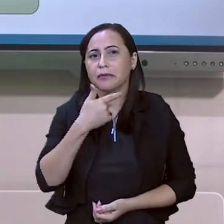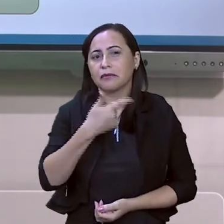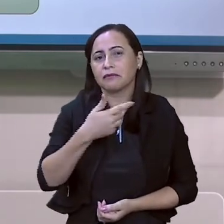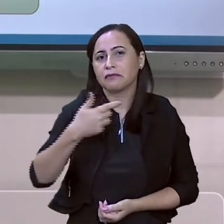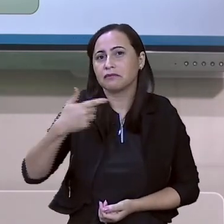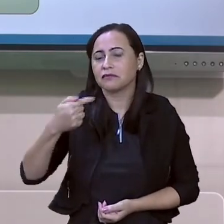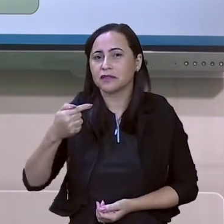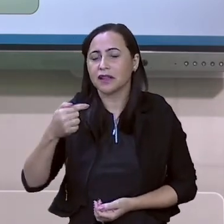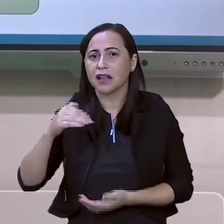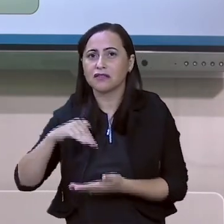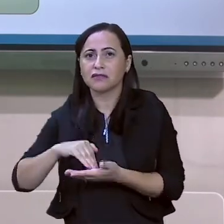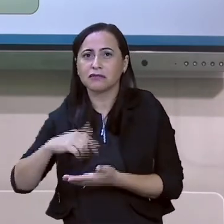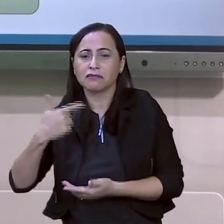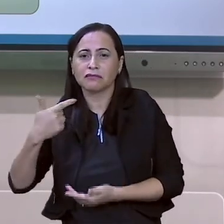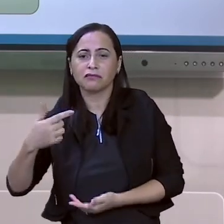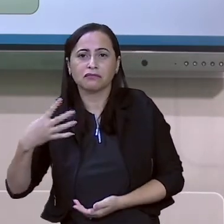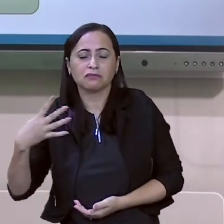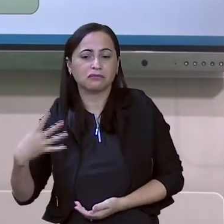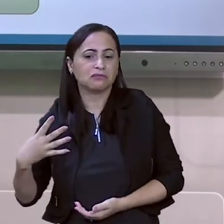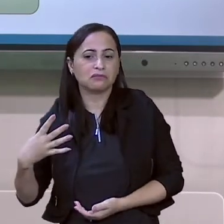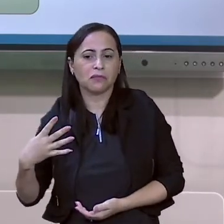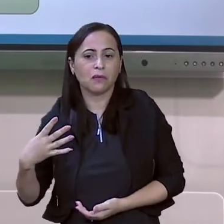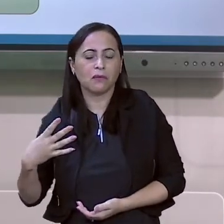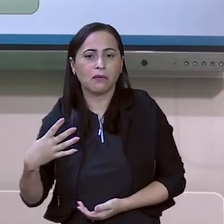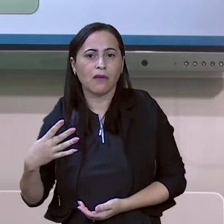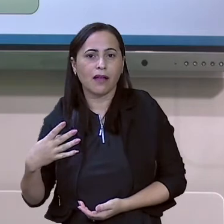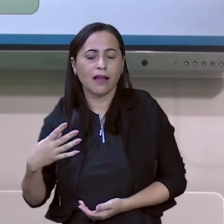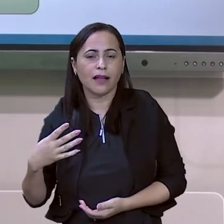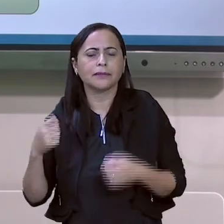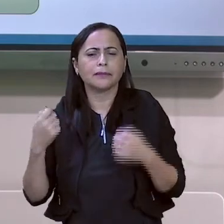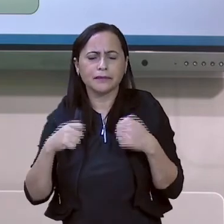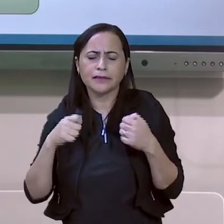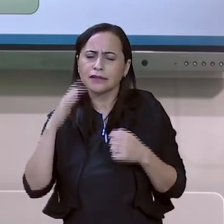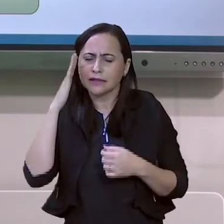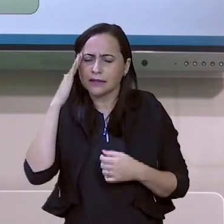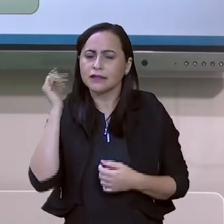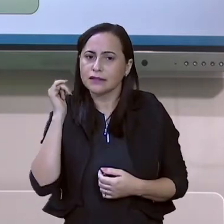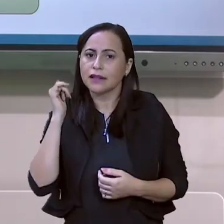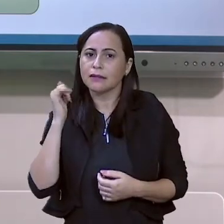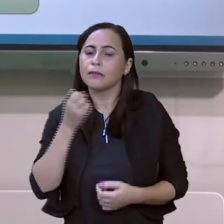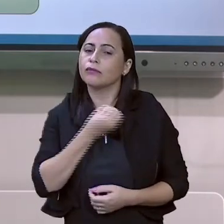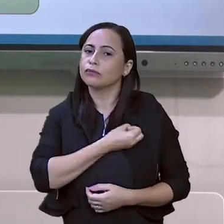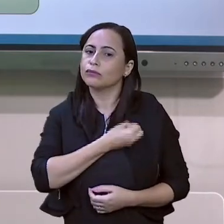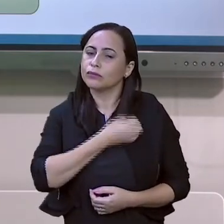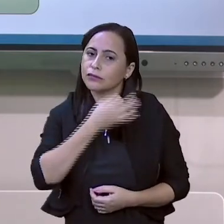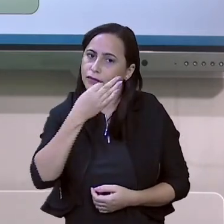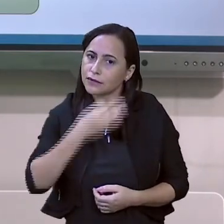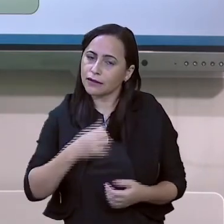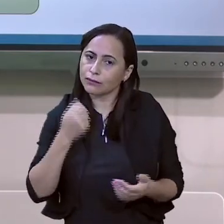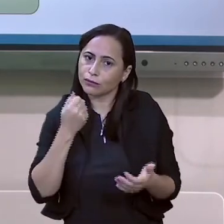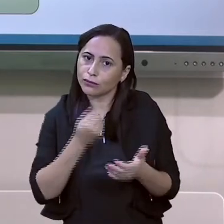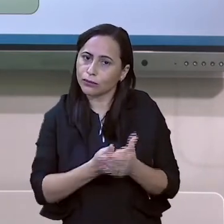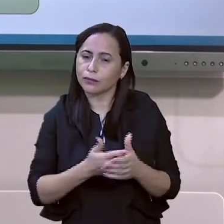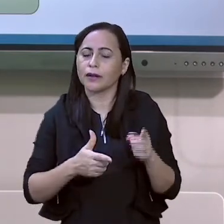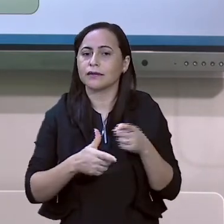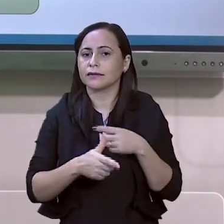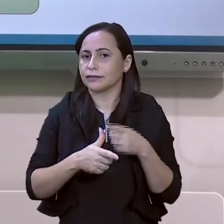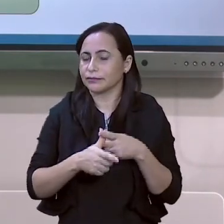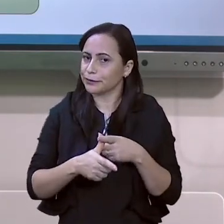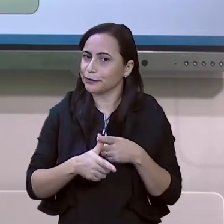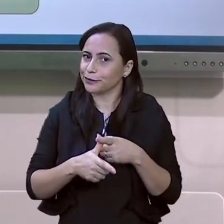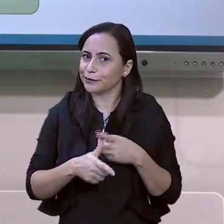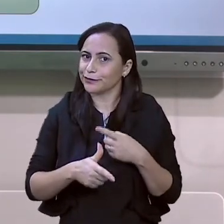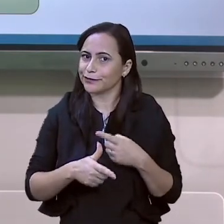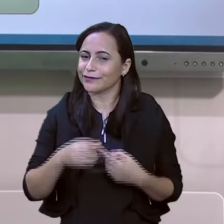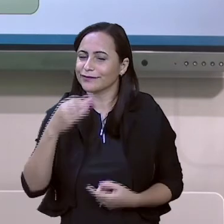tamanho, 27 o pezinho tem tantos centímetros. Você tem que saber quanto você calça para comprar o sapato aí do